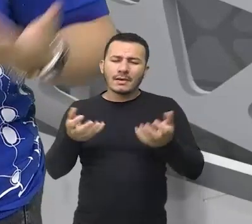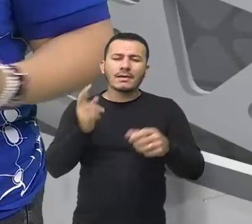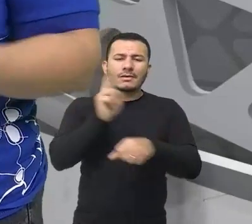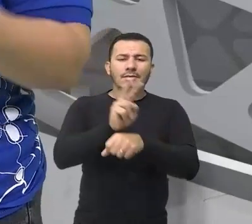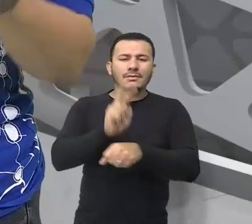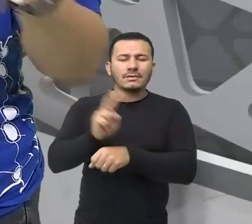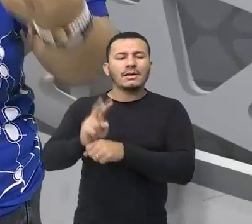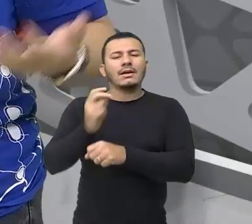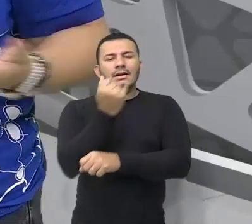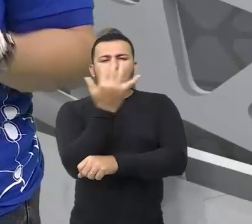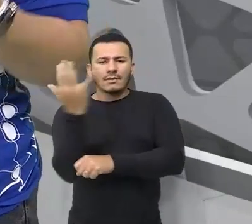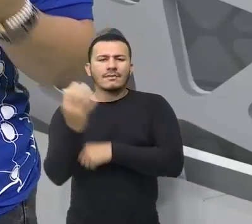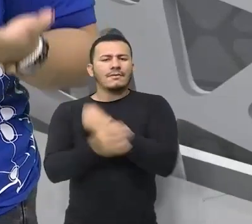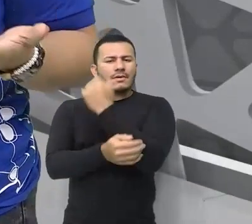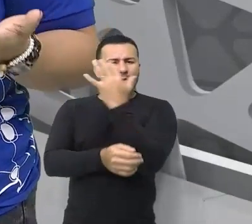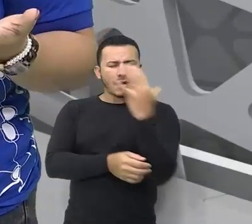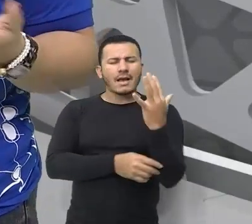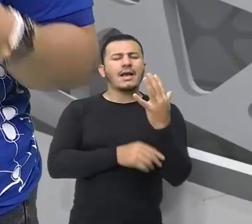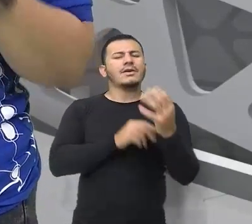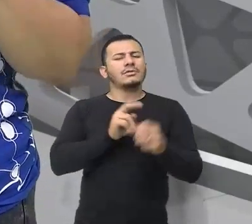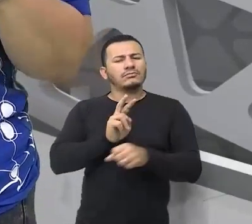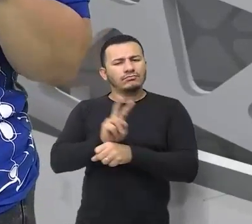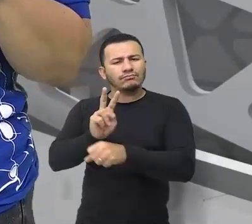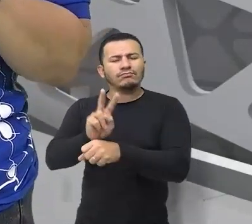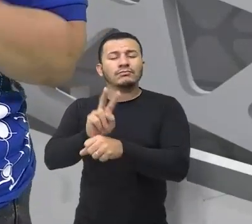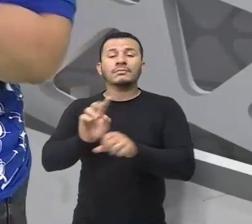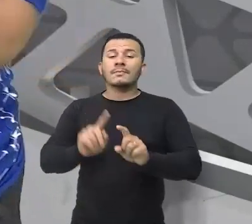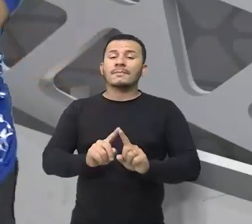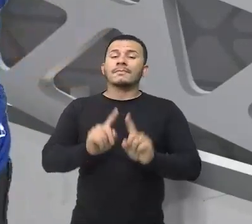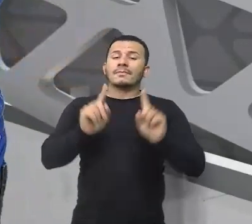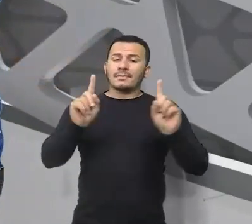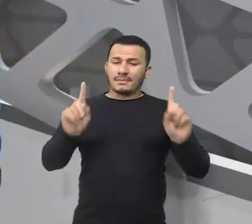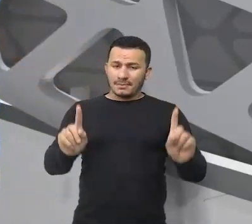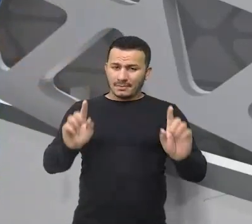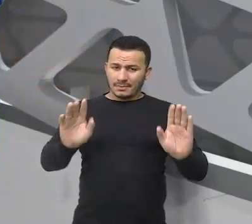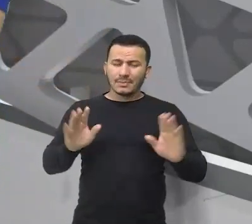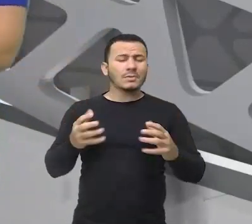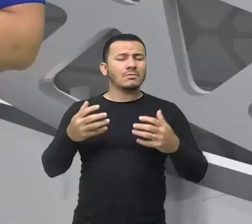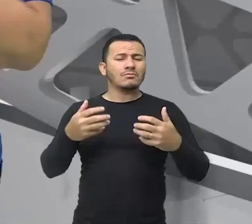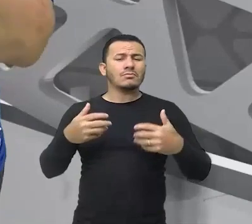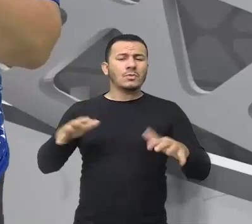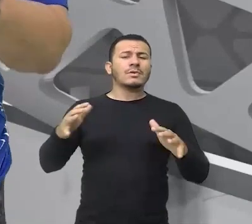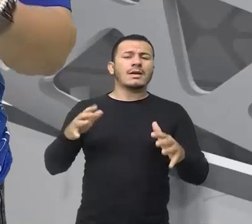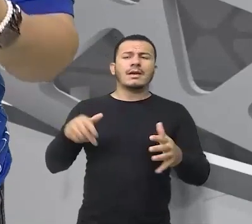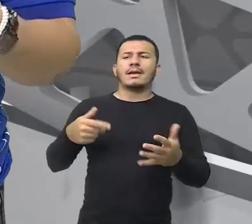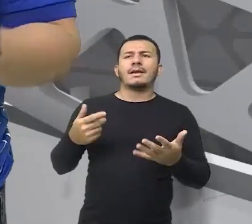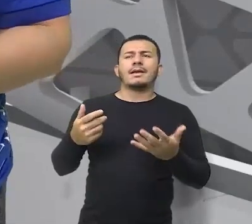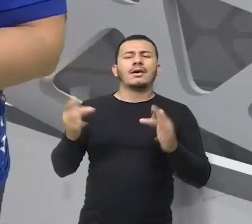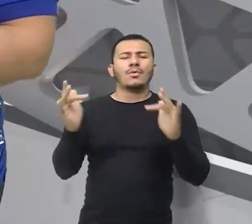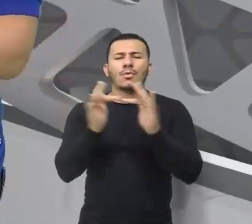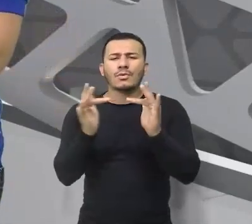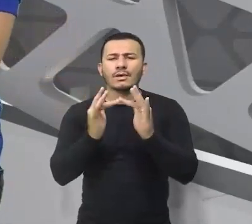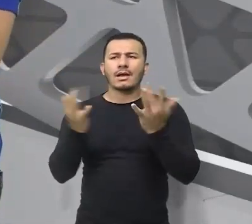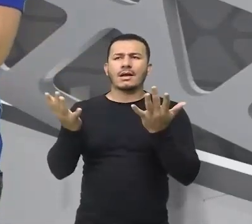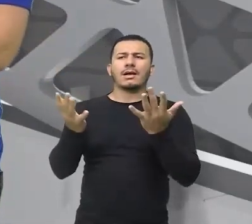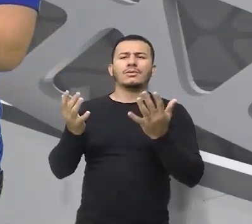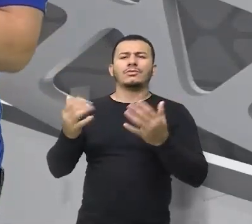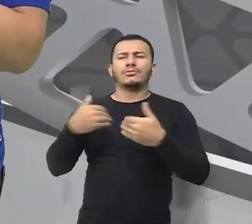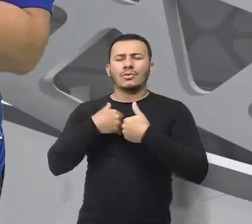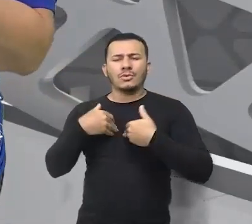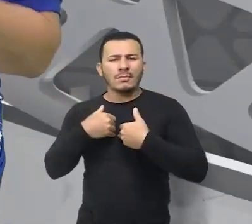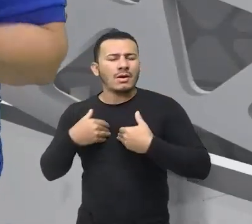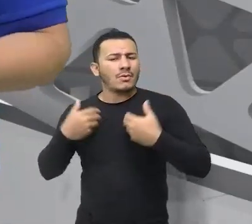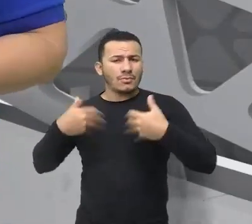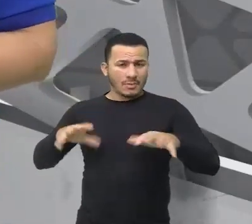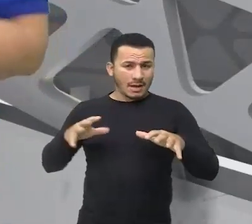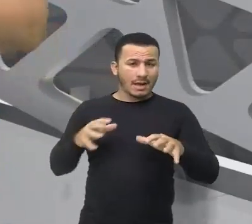meio ambiente, da floresta e assim por diante, mas não quer saber de ter contato direto com